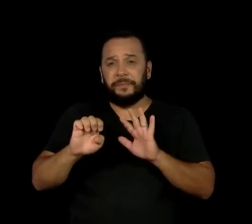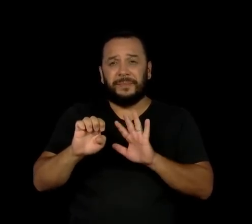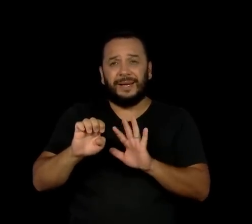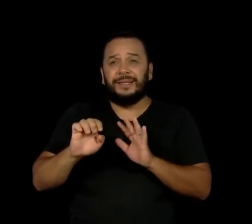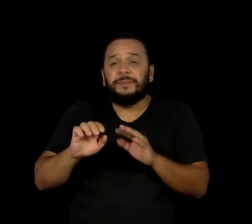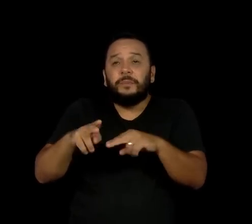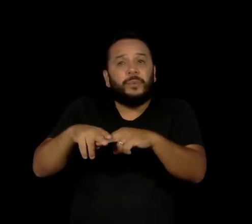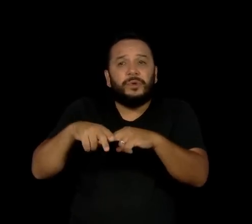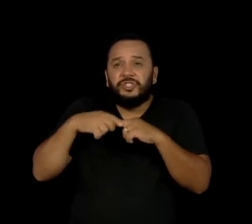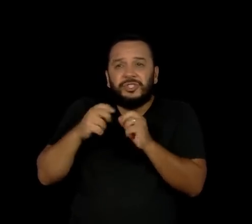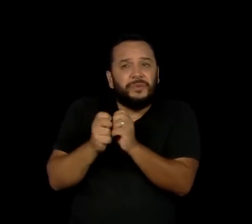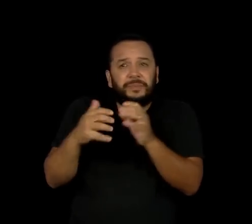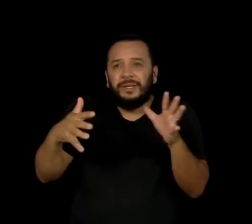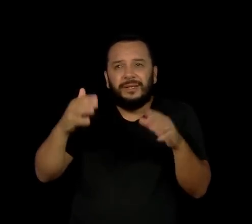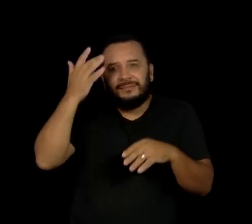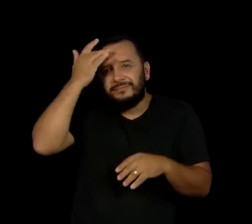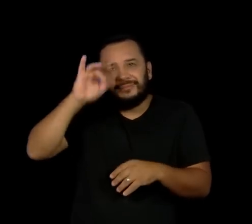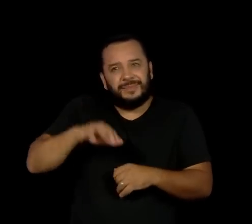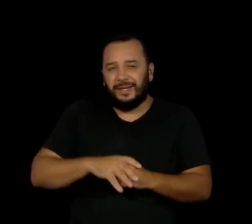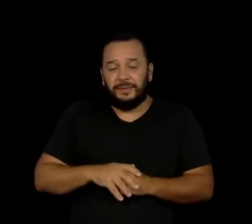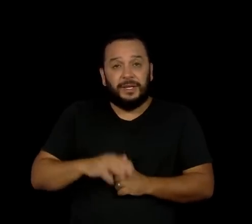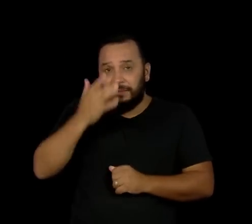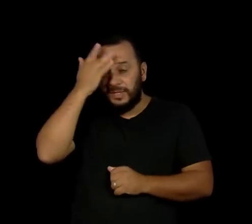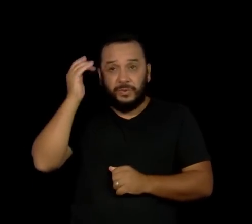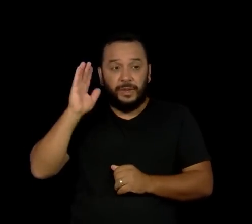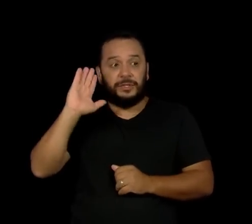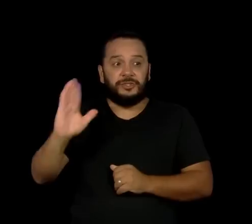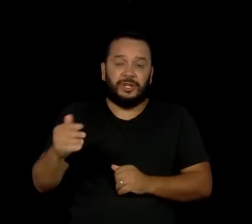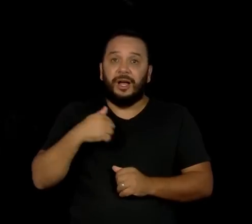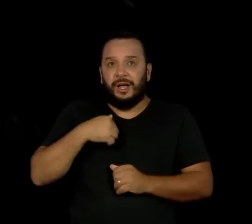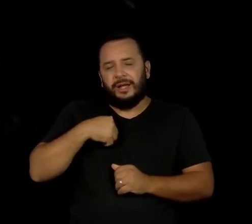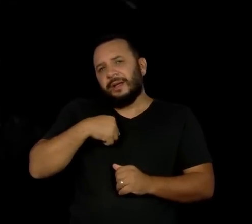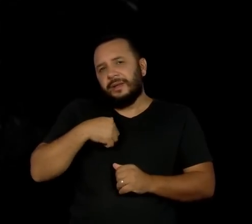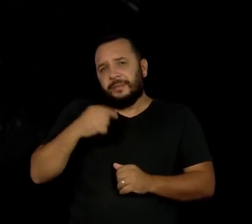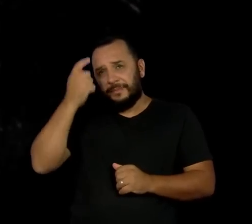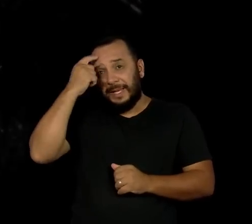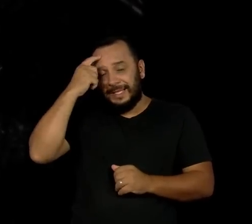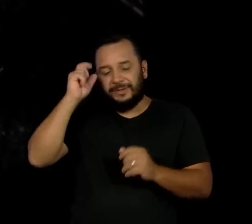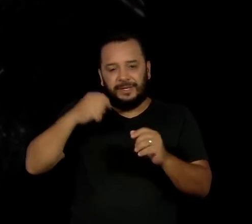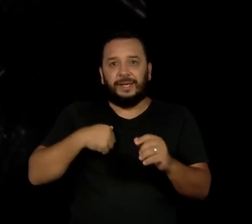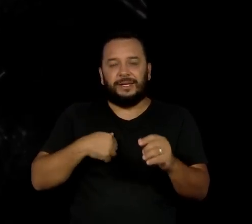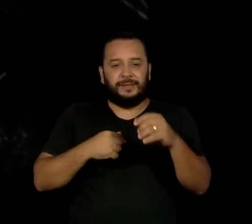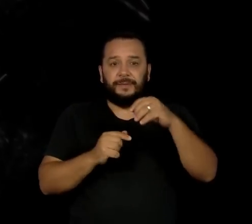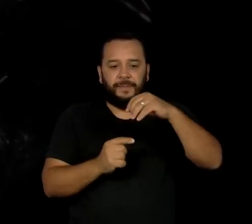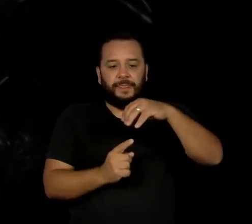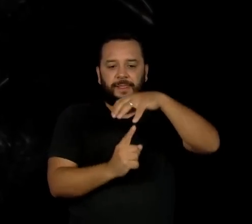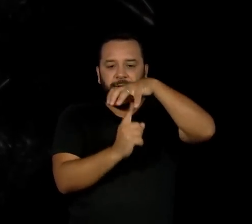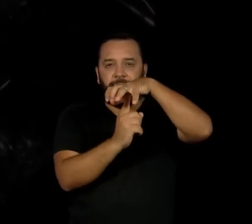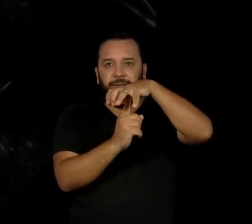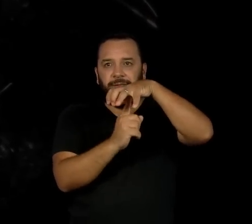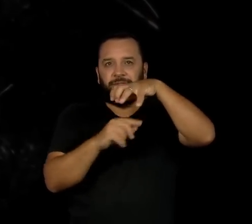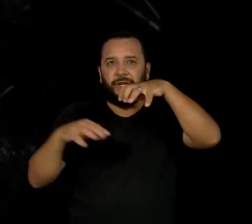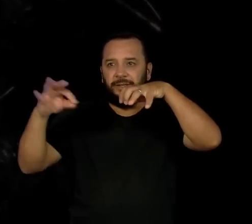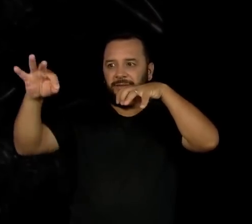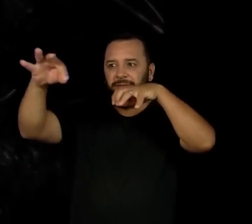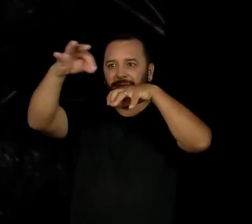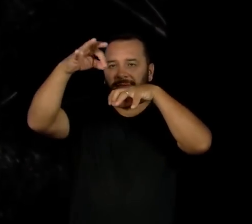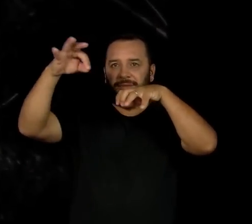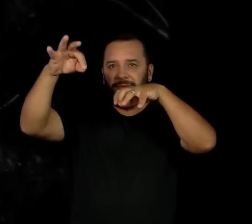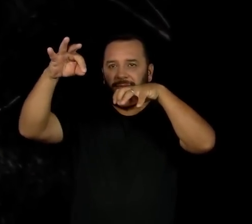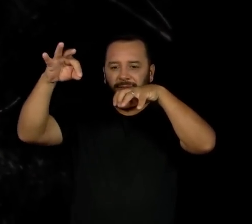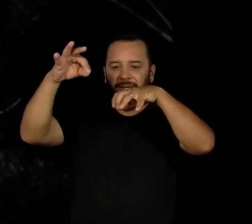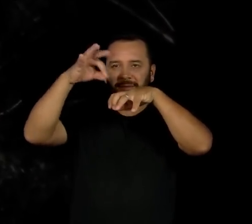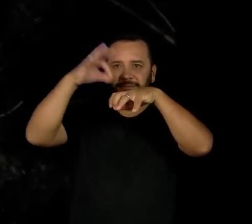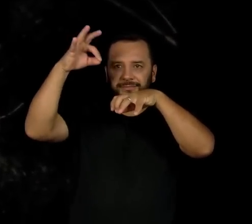dos cientistas têm sido derrubadas, como a de que seria um modo de atrair insetos que ajudariam no transporte dos